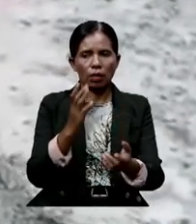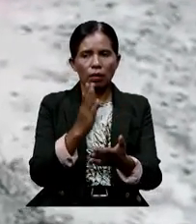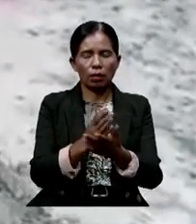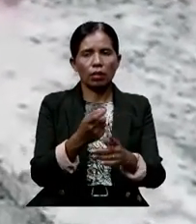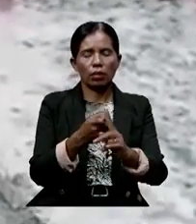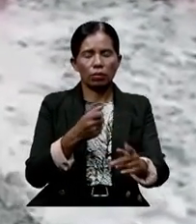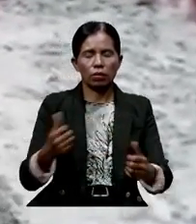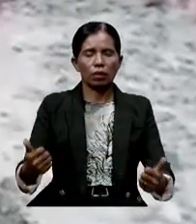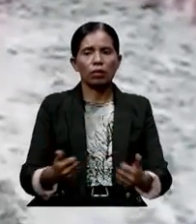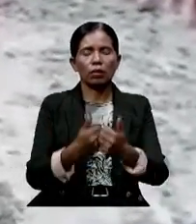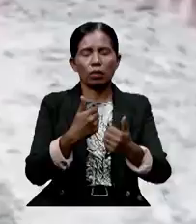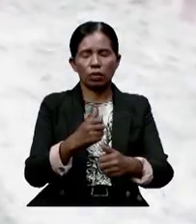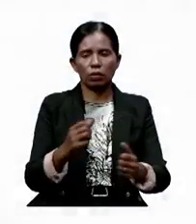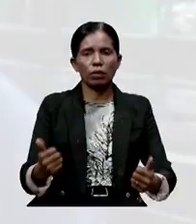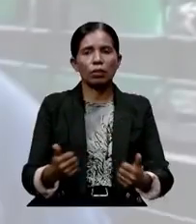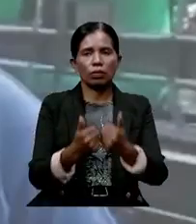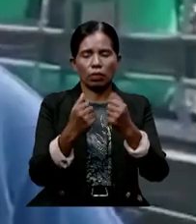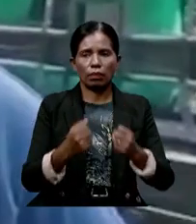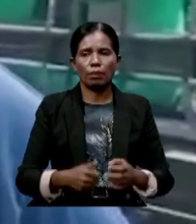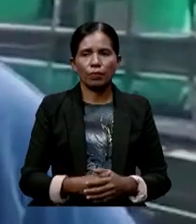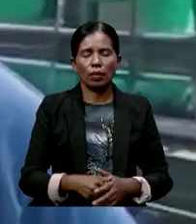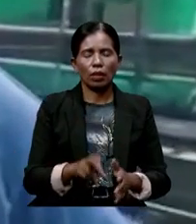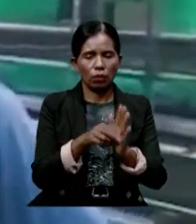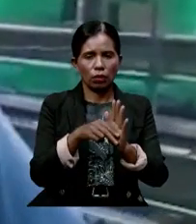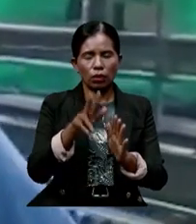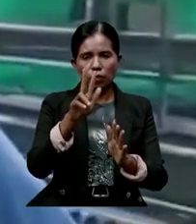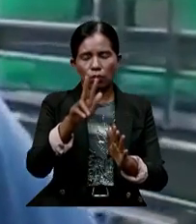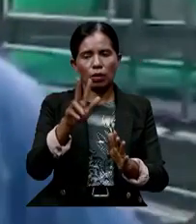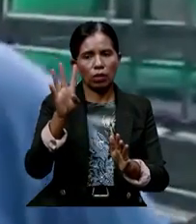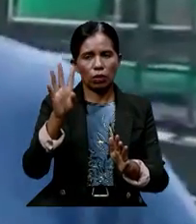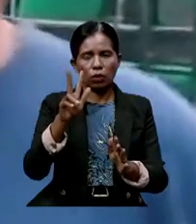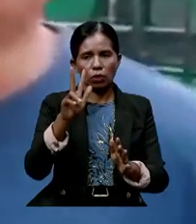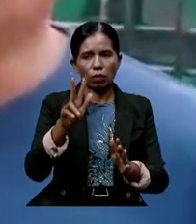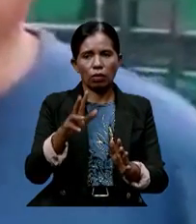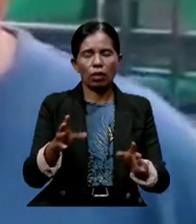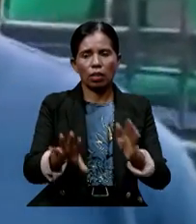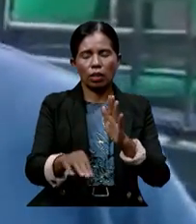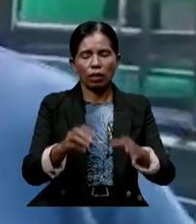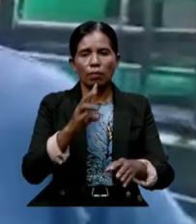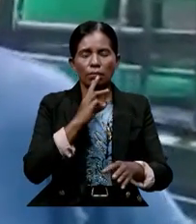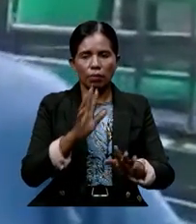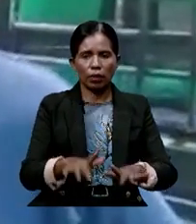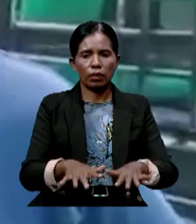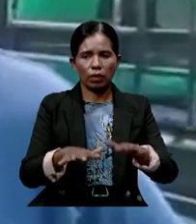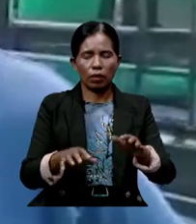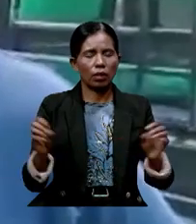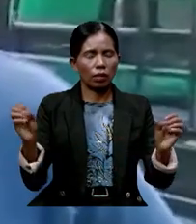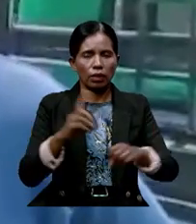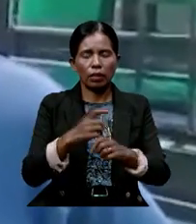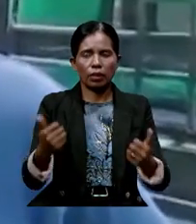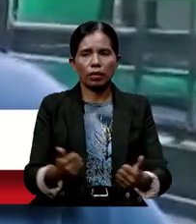husi acidente tráfego. Durante horas rua turun nelaran, neta inunda sana ne, lai insiden terus